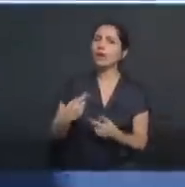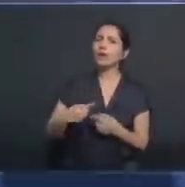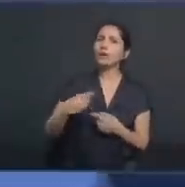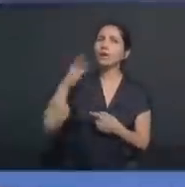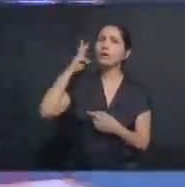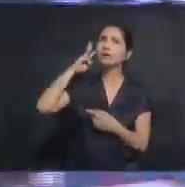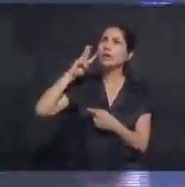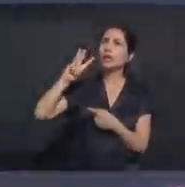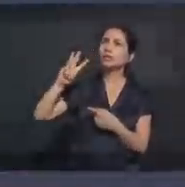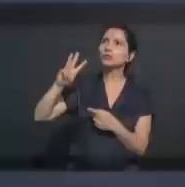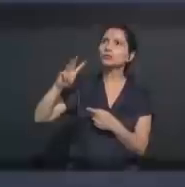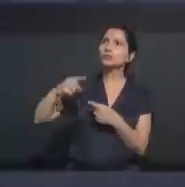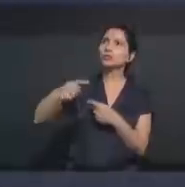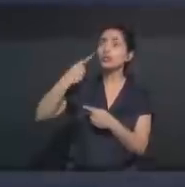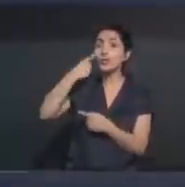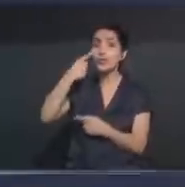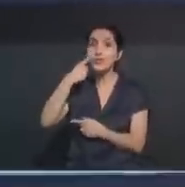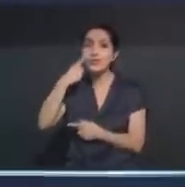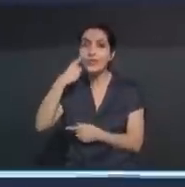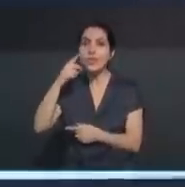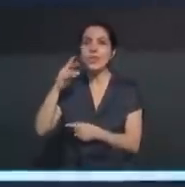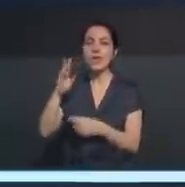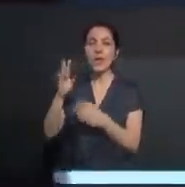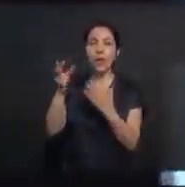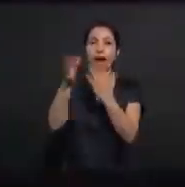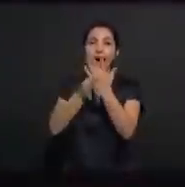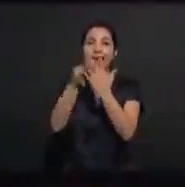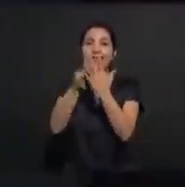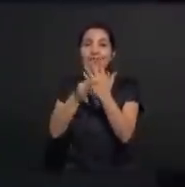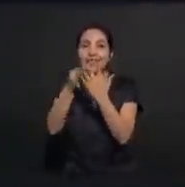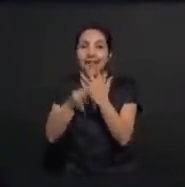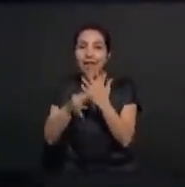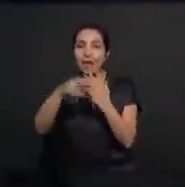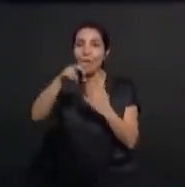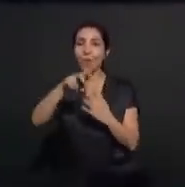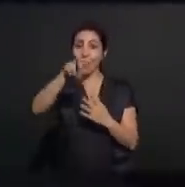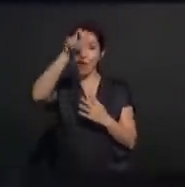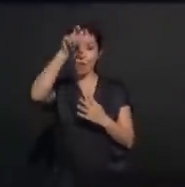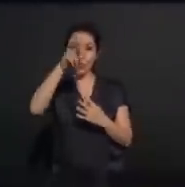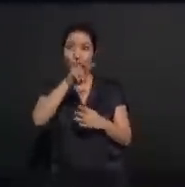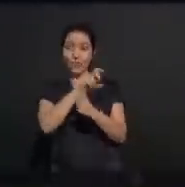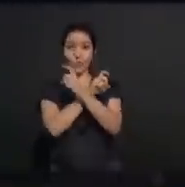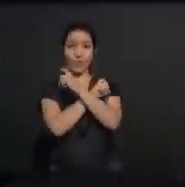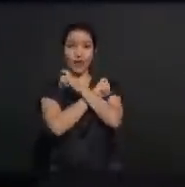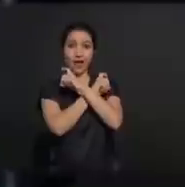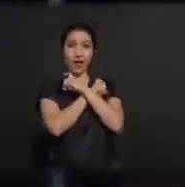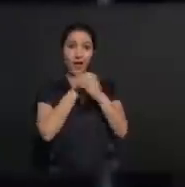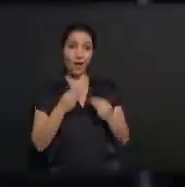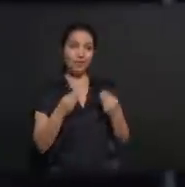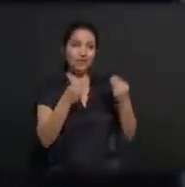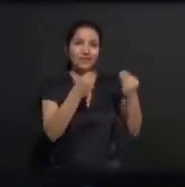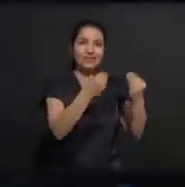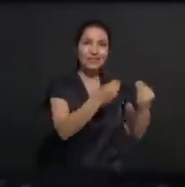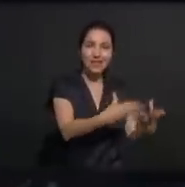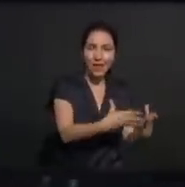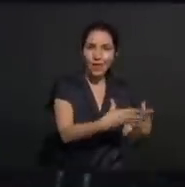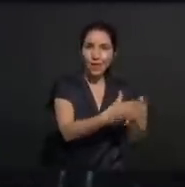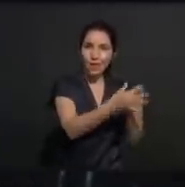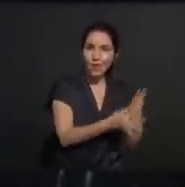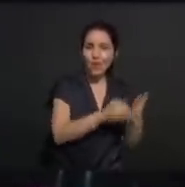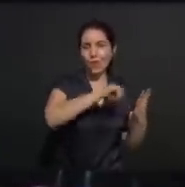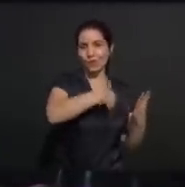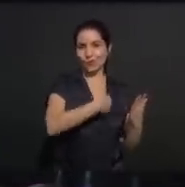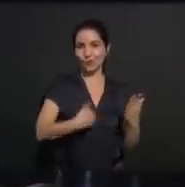atrás, no Museu do Cairo, o anel sinete que o faraó deu para o José. Era um anel com o qual toda decisão tinha que